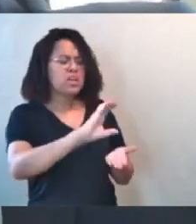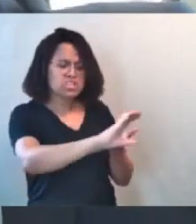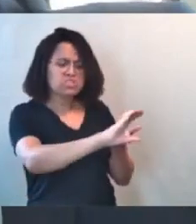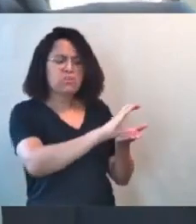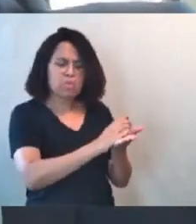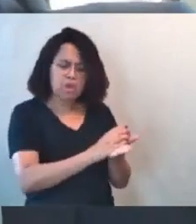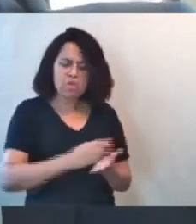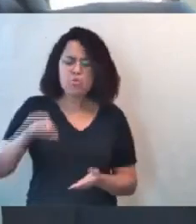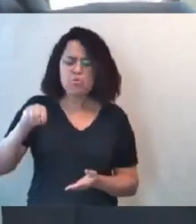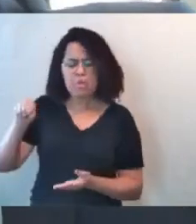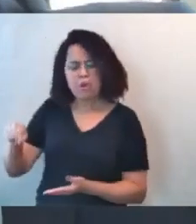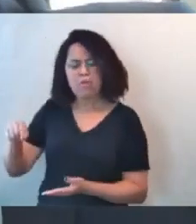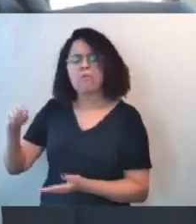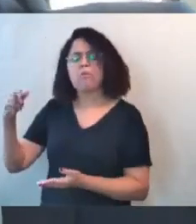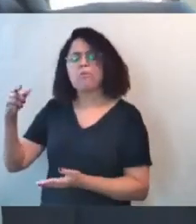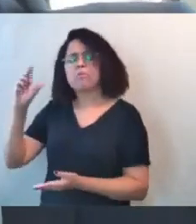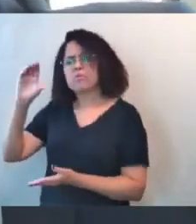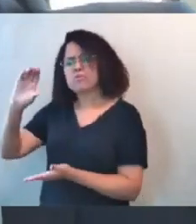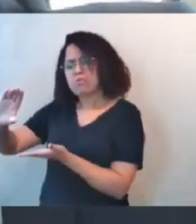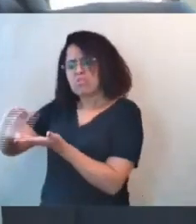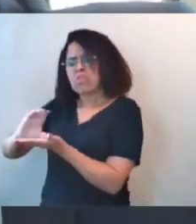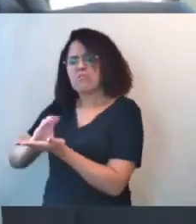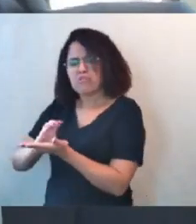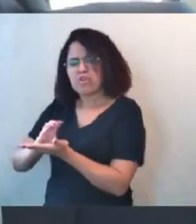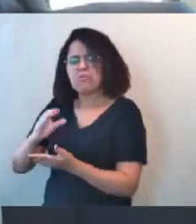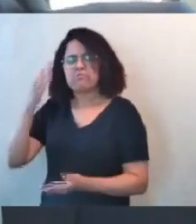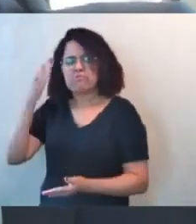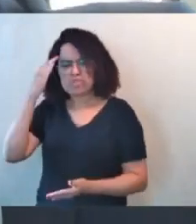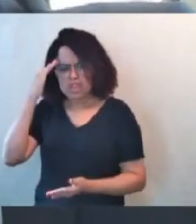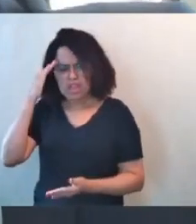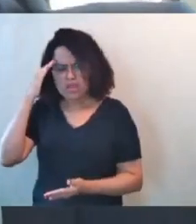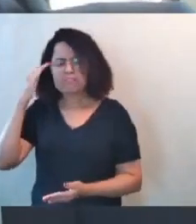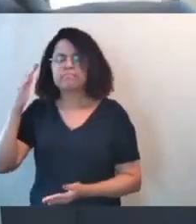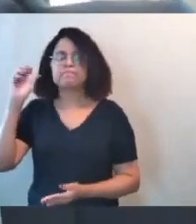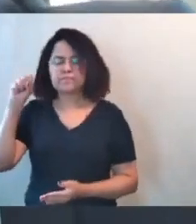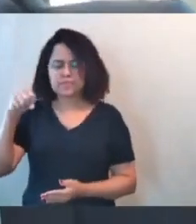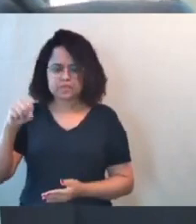Sim. Sim ou sim?